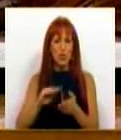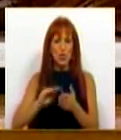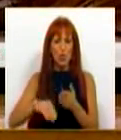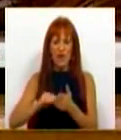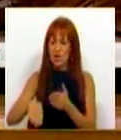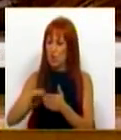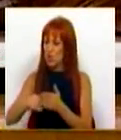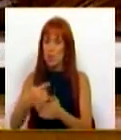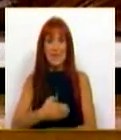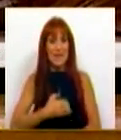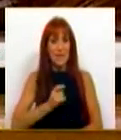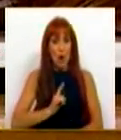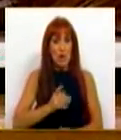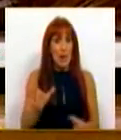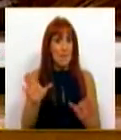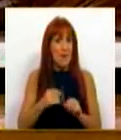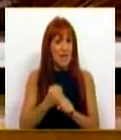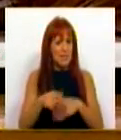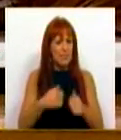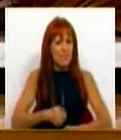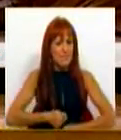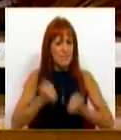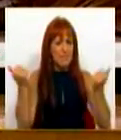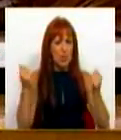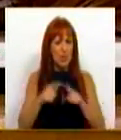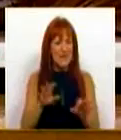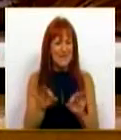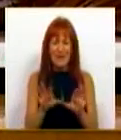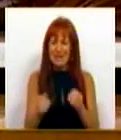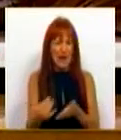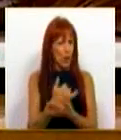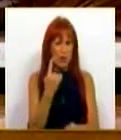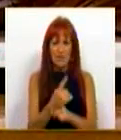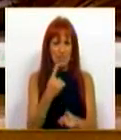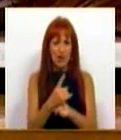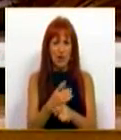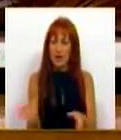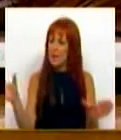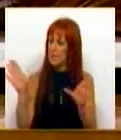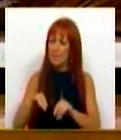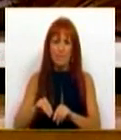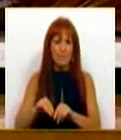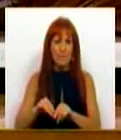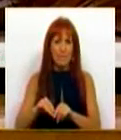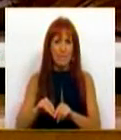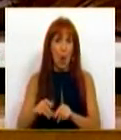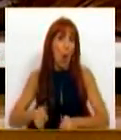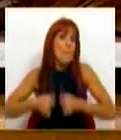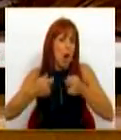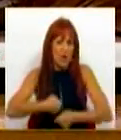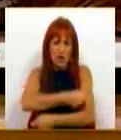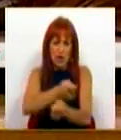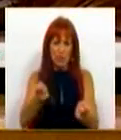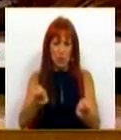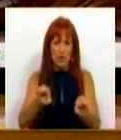contratos. Significa mais eficiência, com os mesmos recursos, mais ou melhor